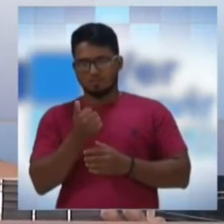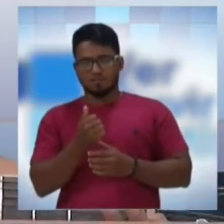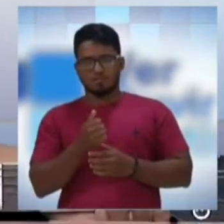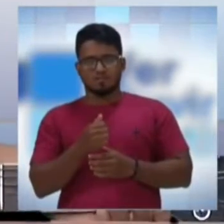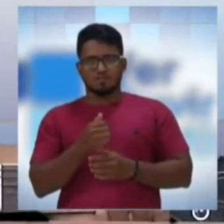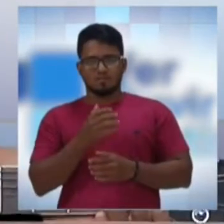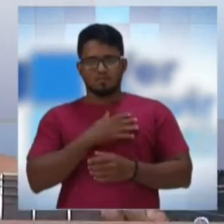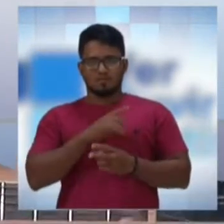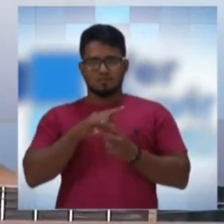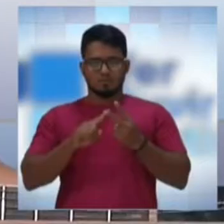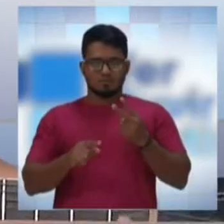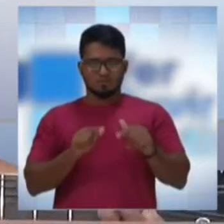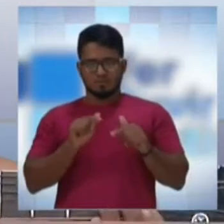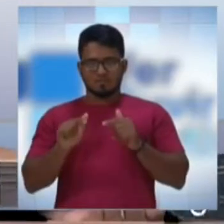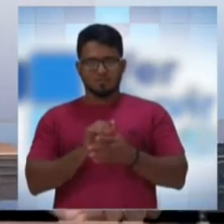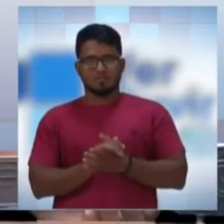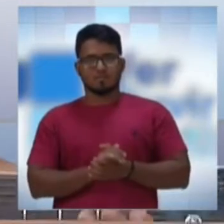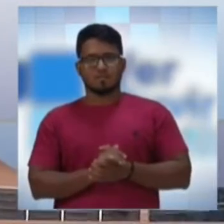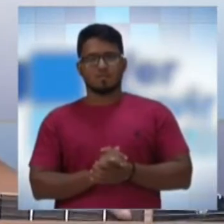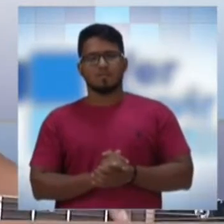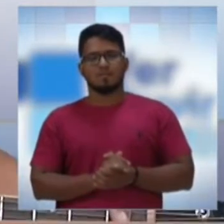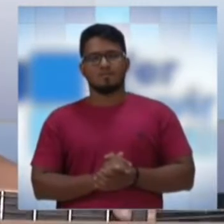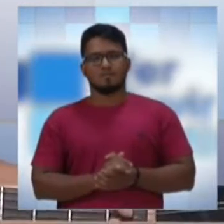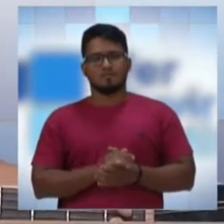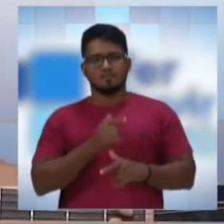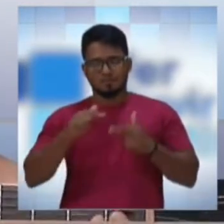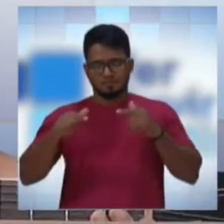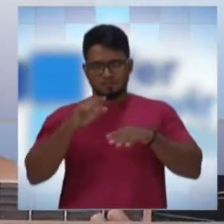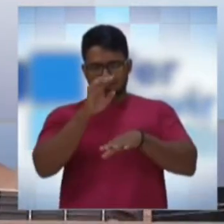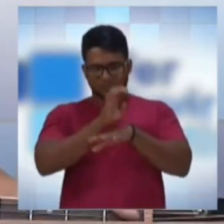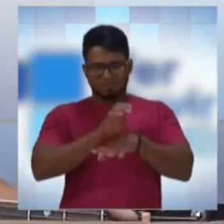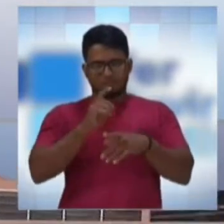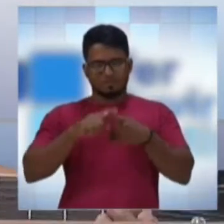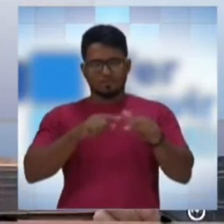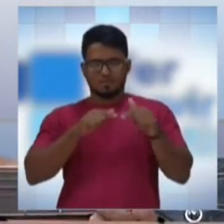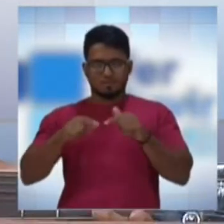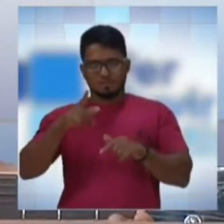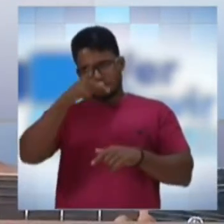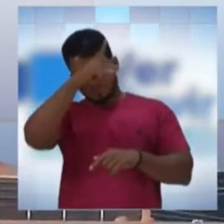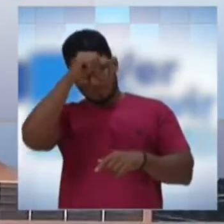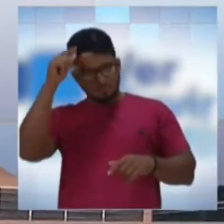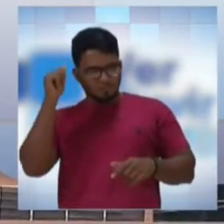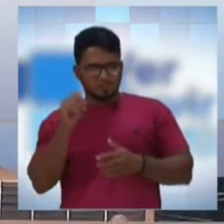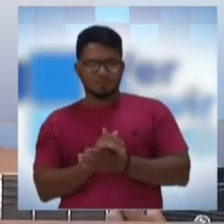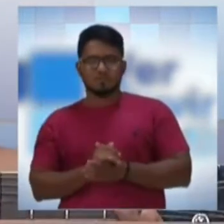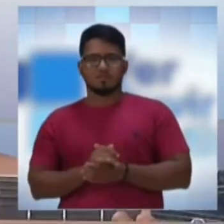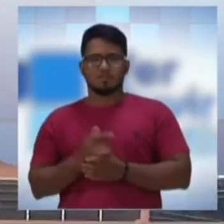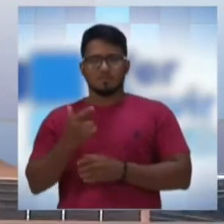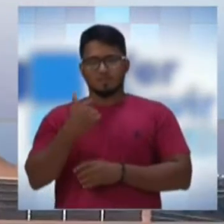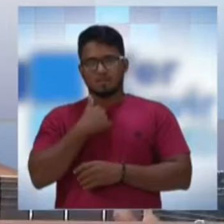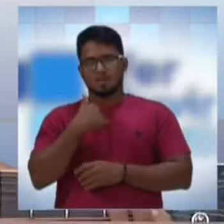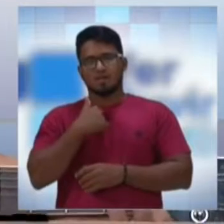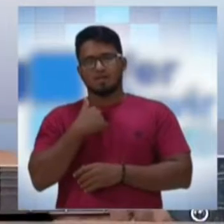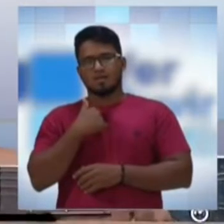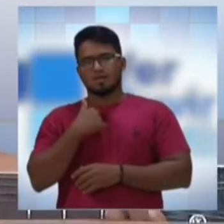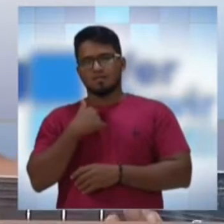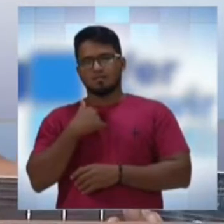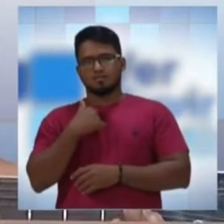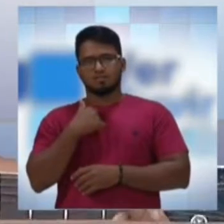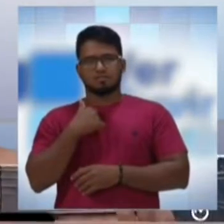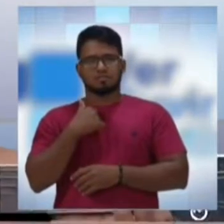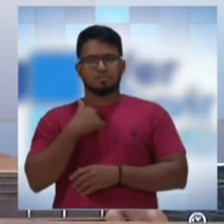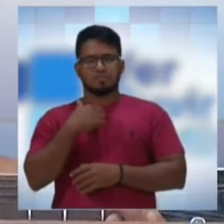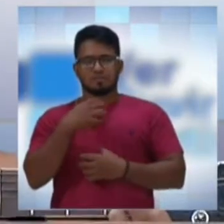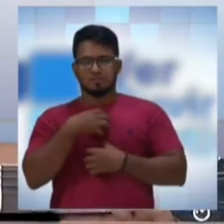né? Aliás, meus dois empregos. E porque eu trabalho pelo estado, pela prefeitura, uhum, e eu acho que